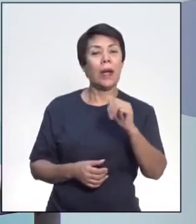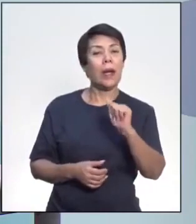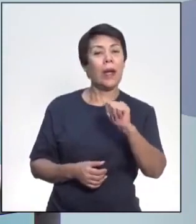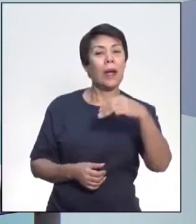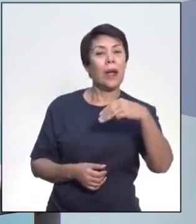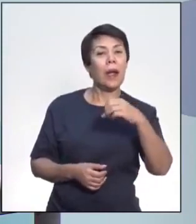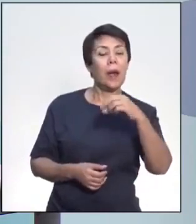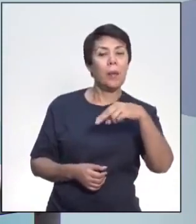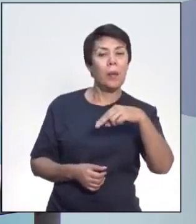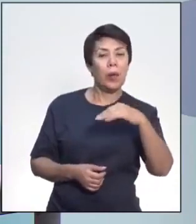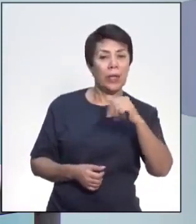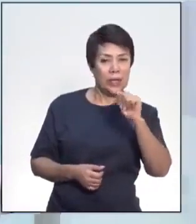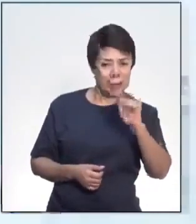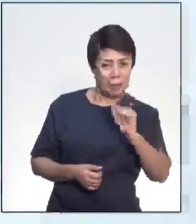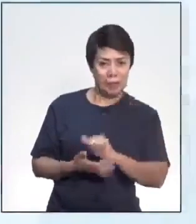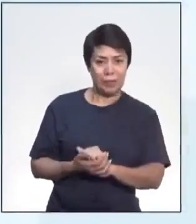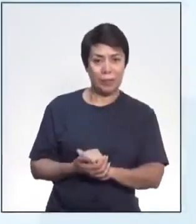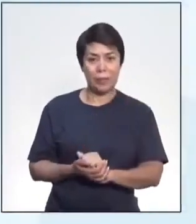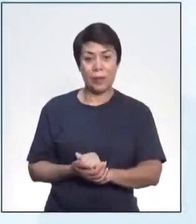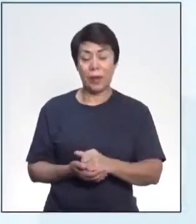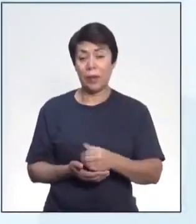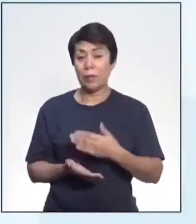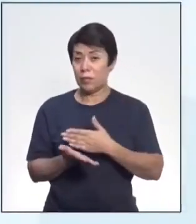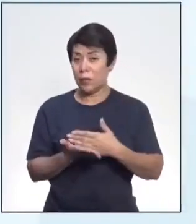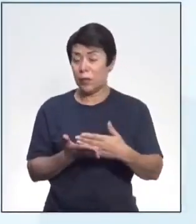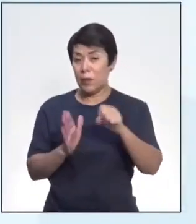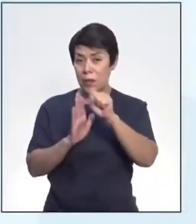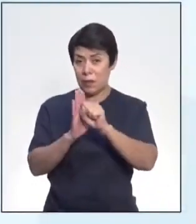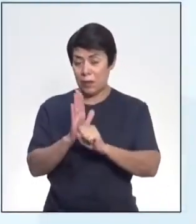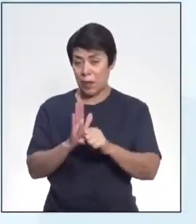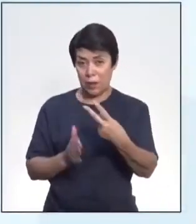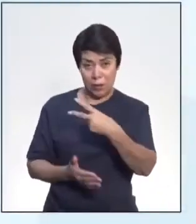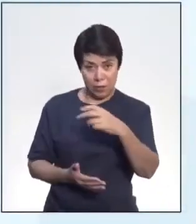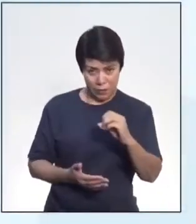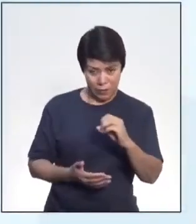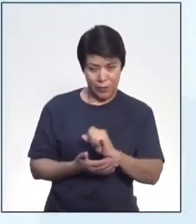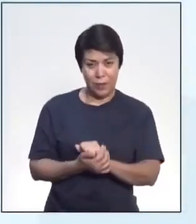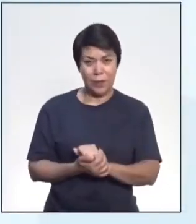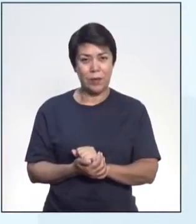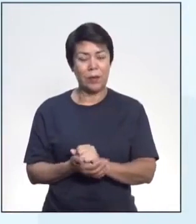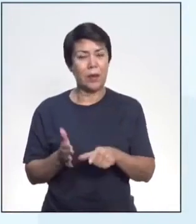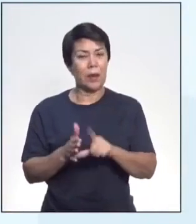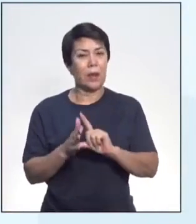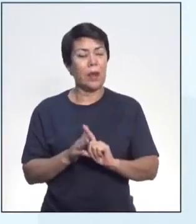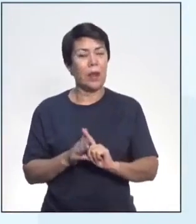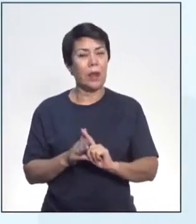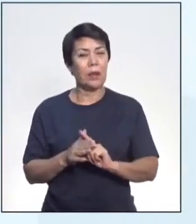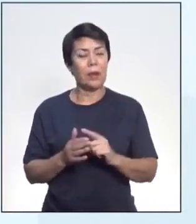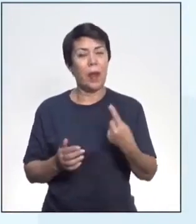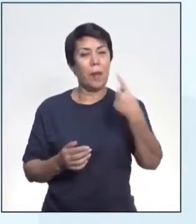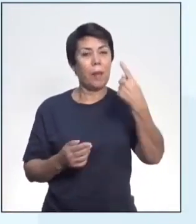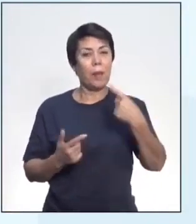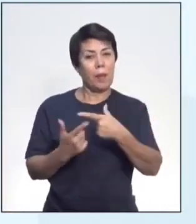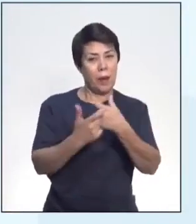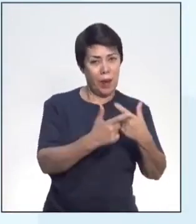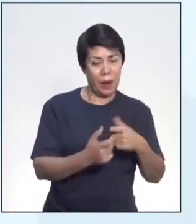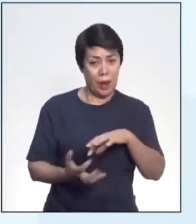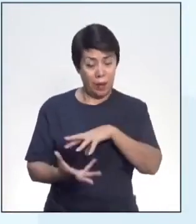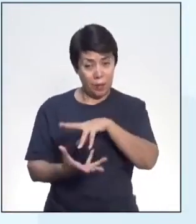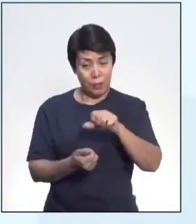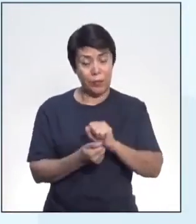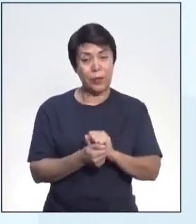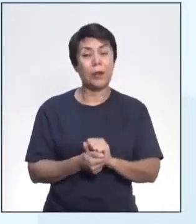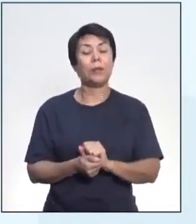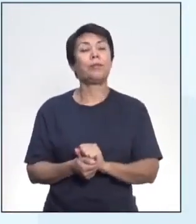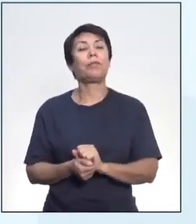processo Haber-Bosch? Lá no começo do século XX, né, um pouco antes da Primeira Guerra Mundial, o que